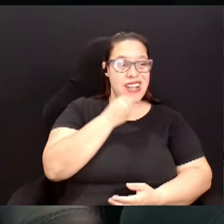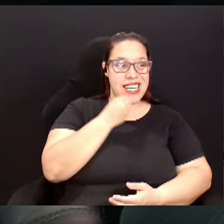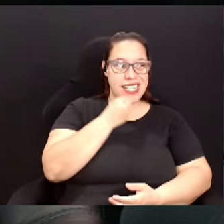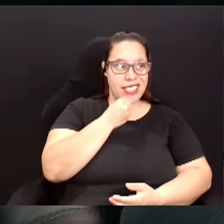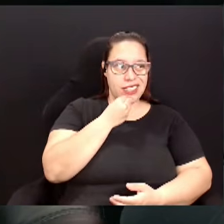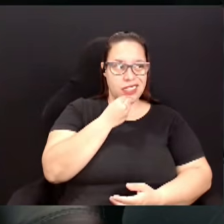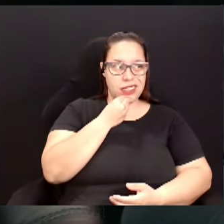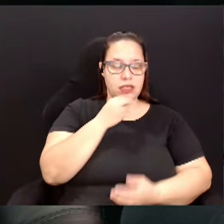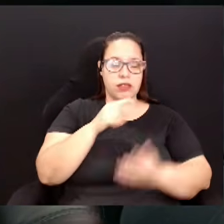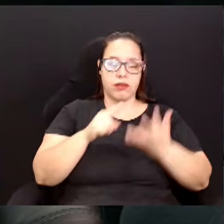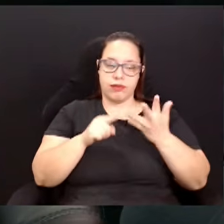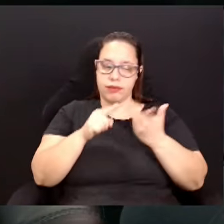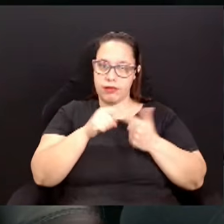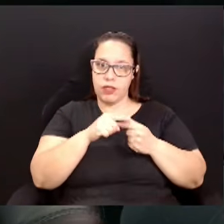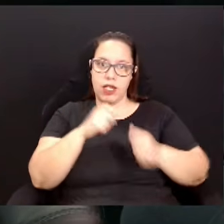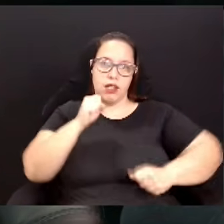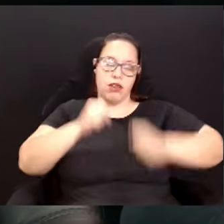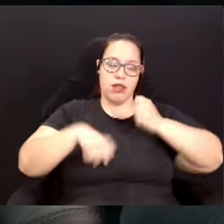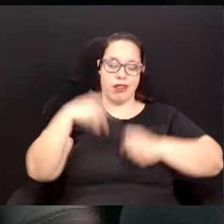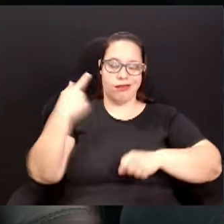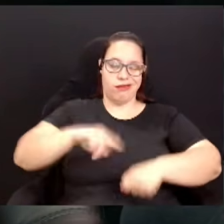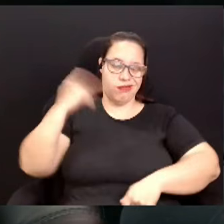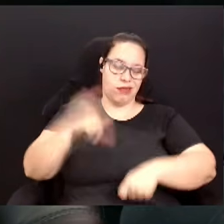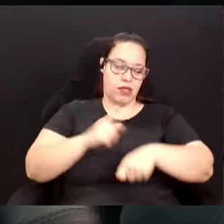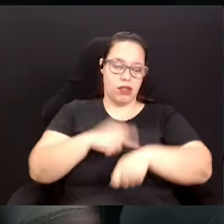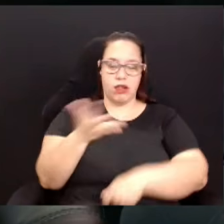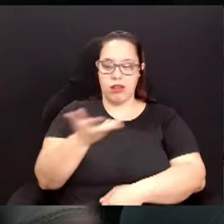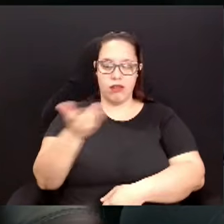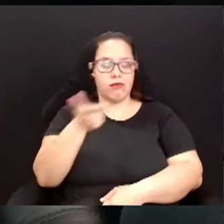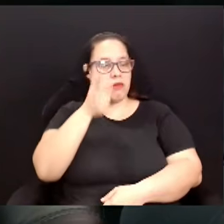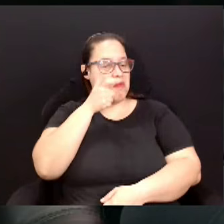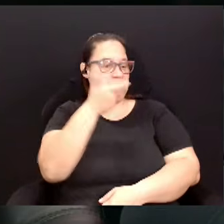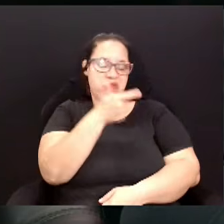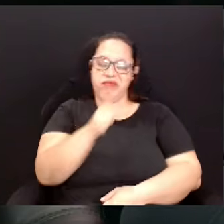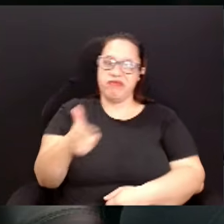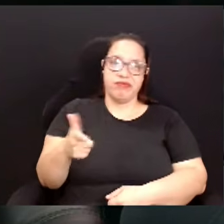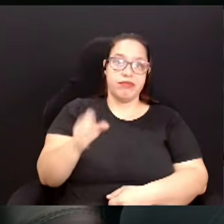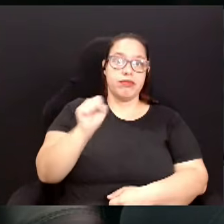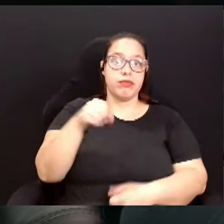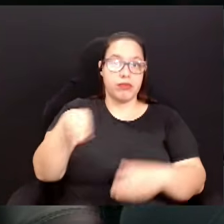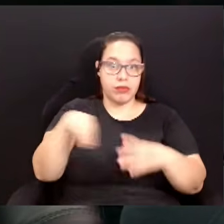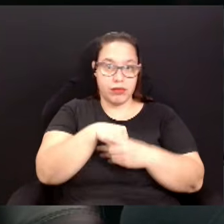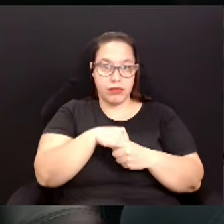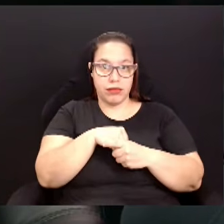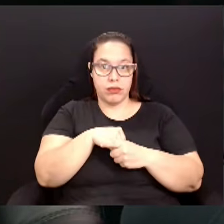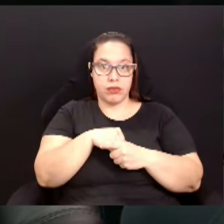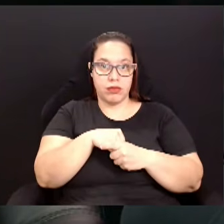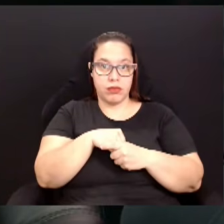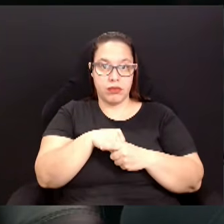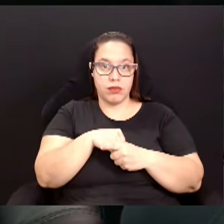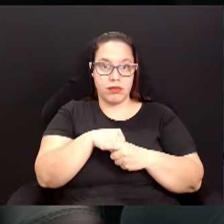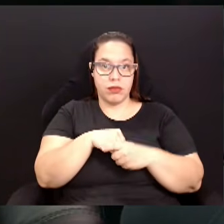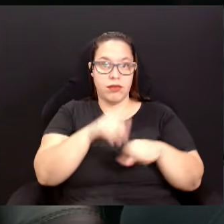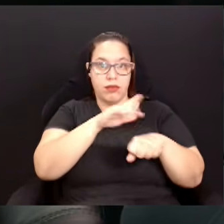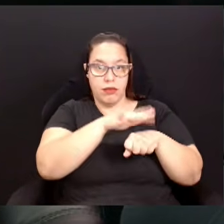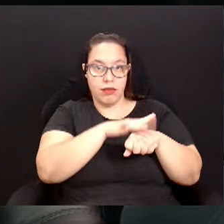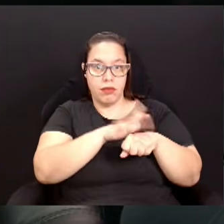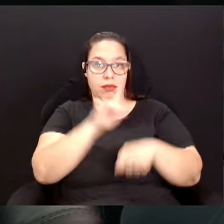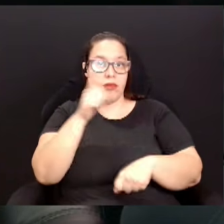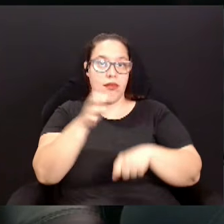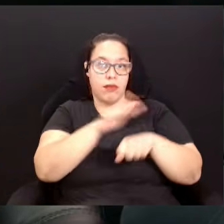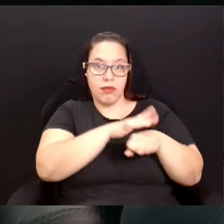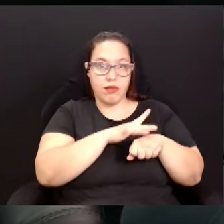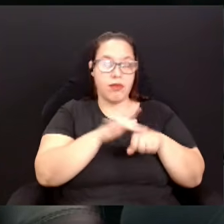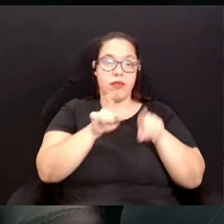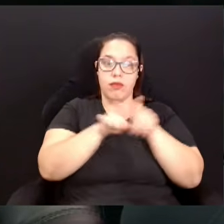estar correndo, eu posso não ter interesse, eu posso sim estar dentro de outro tipo de patologia, que depois eu posso falar um pouquinho sobre isso,